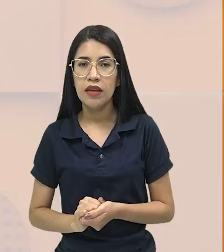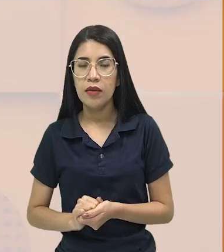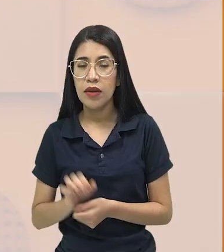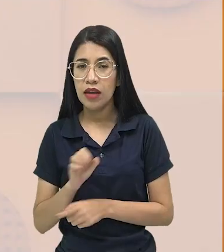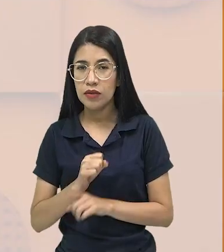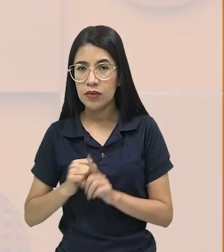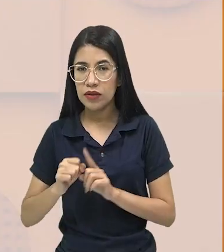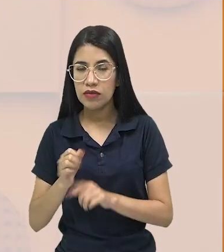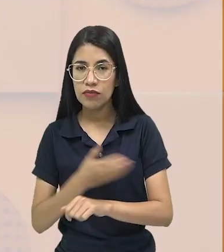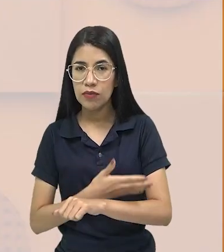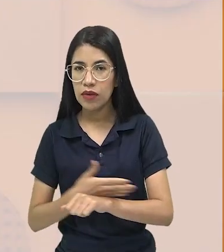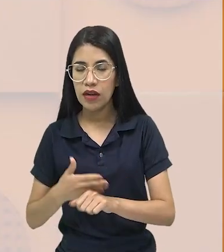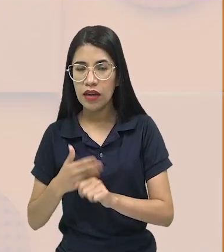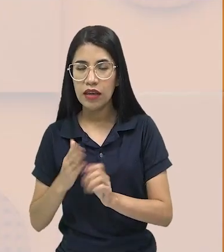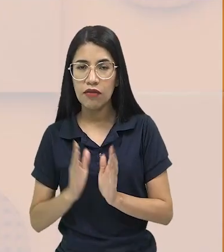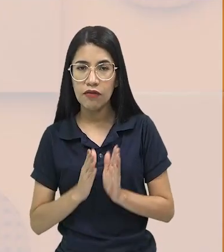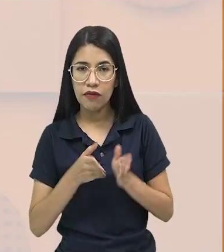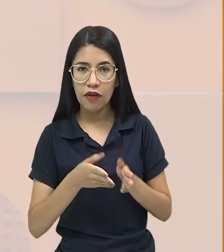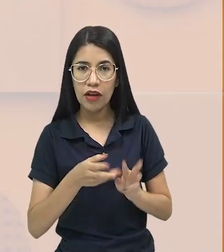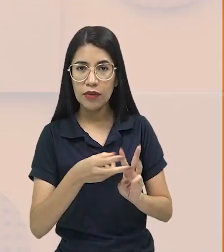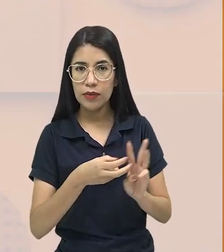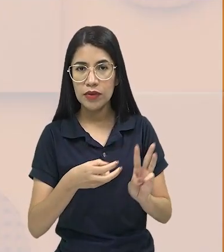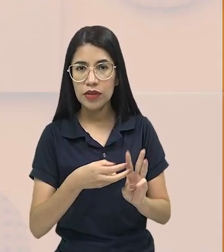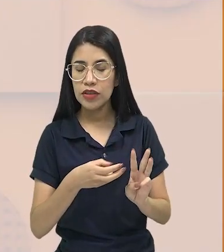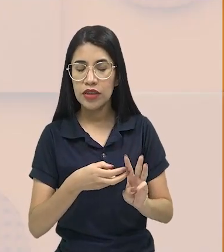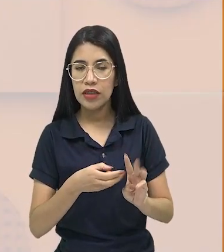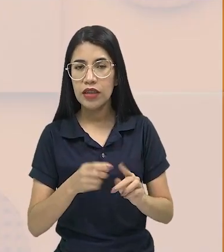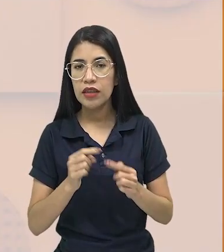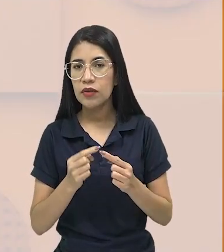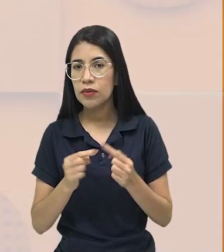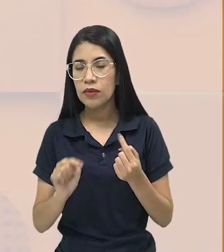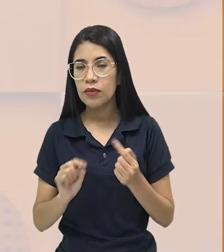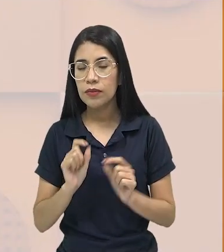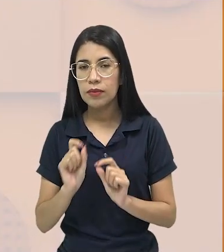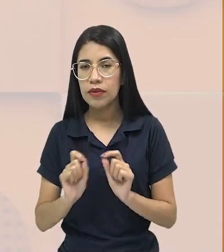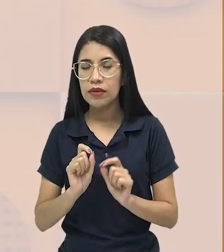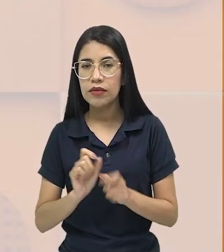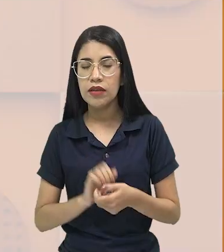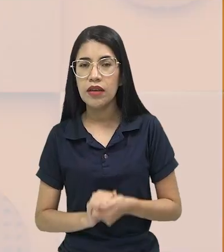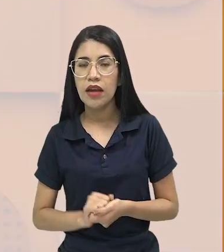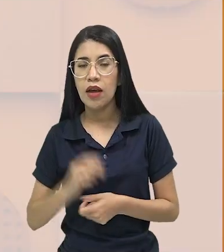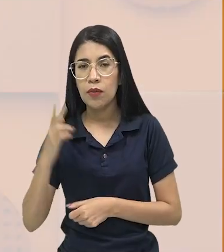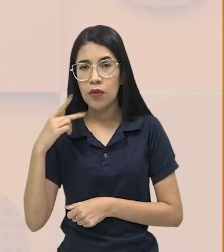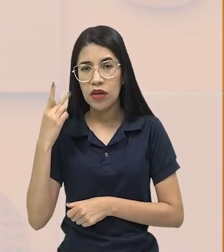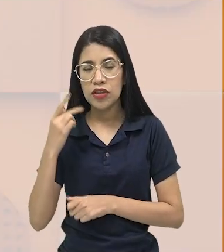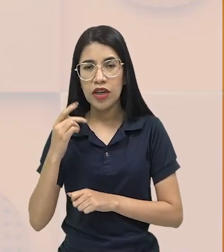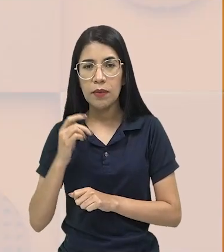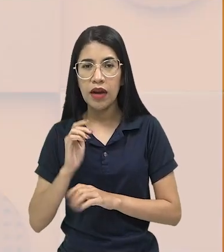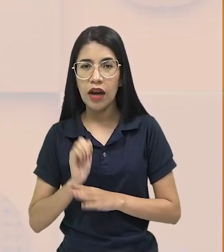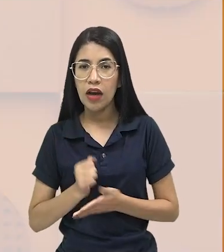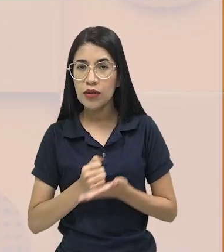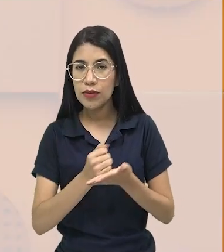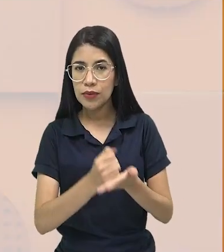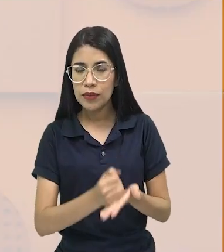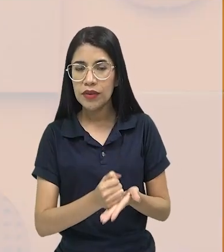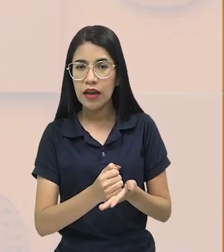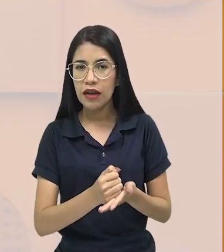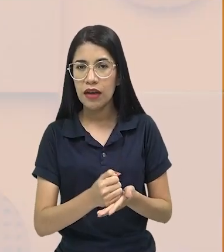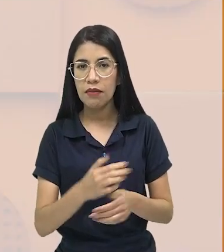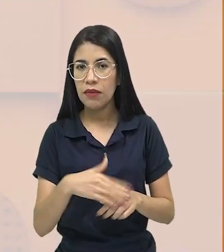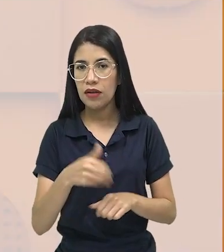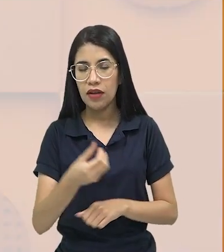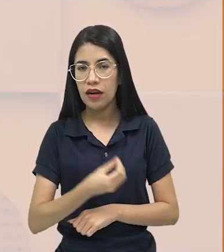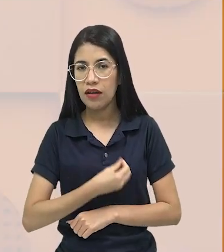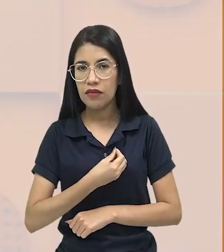branca para o indígena. Então não é necessariamente dizer que essa política vem para trazer melhoria, mas